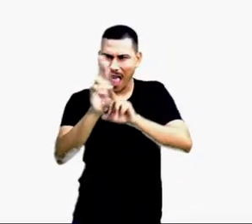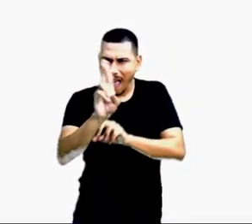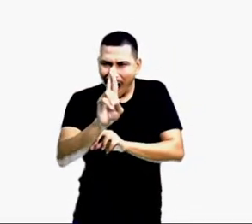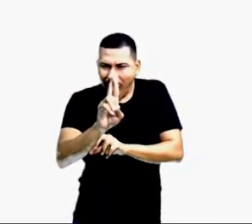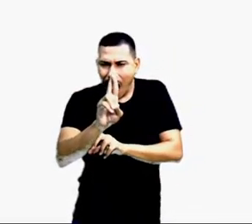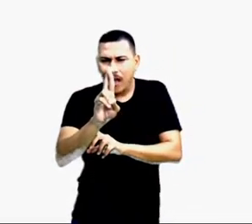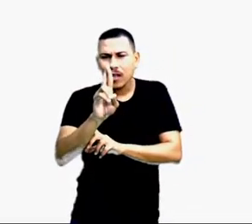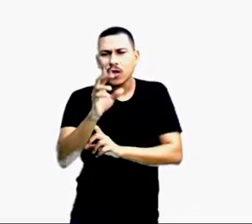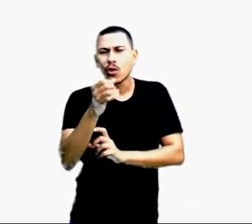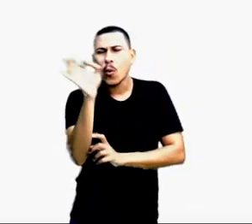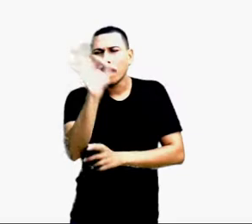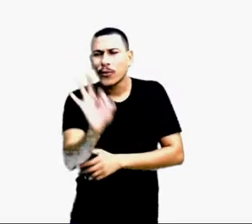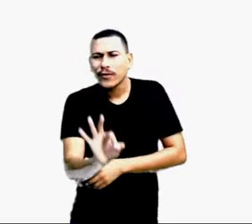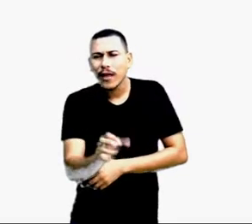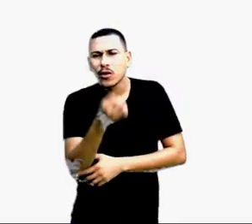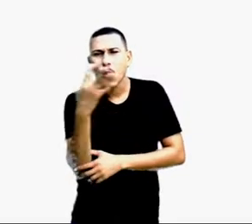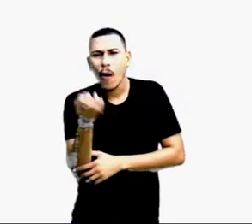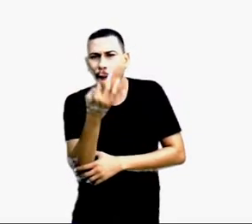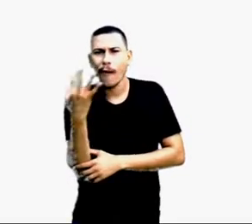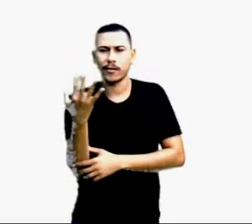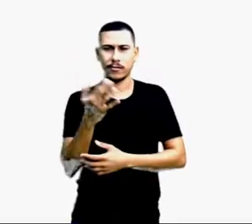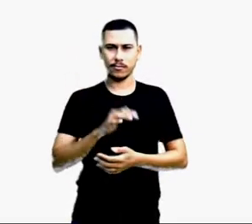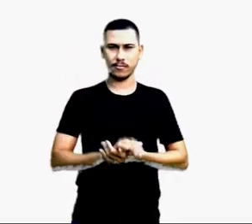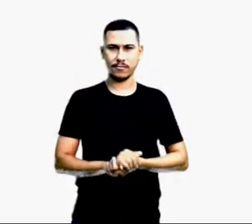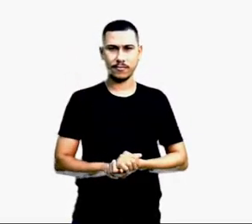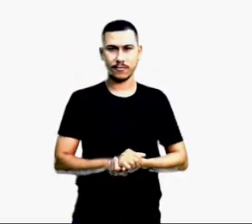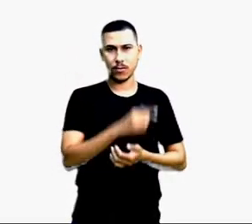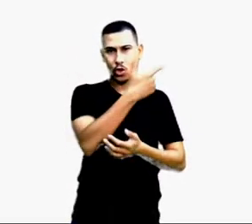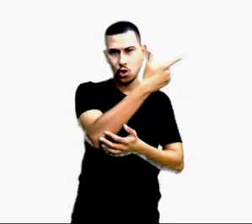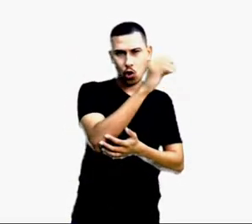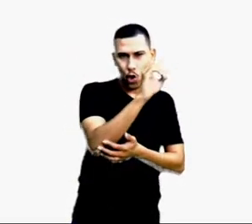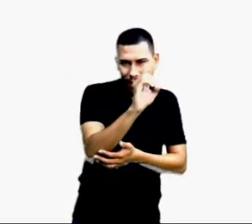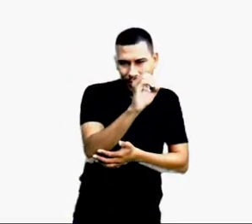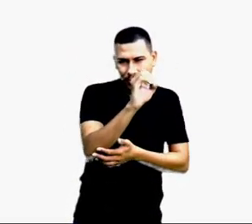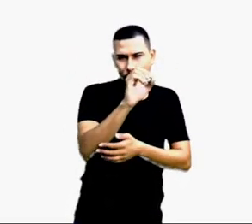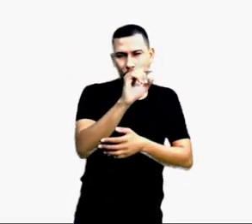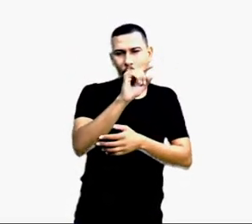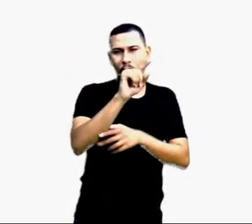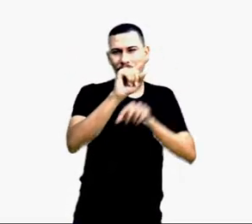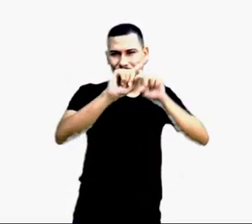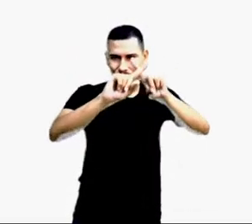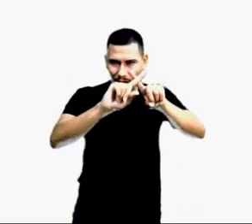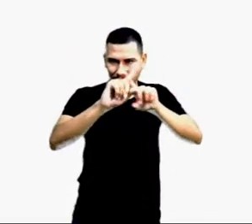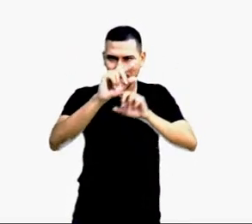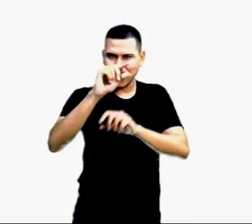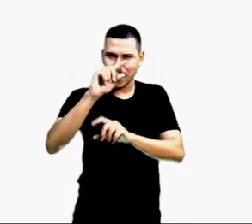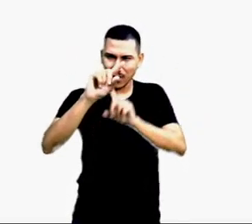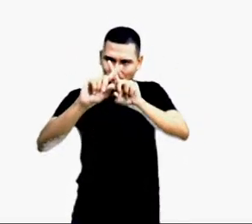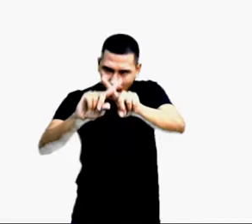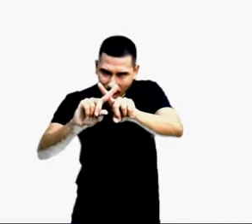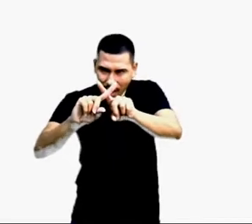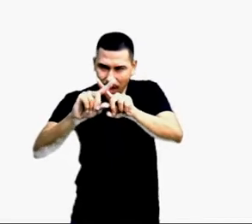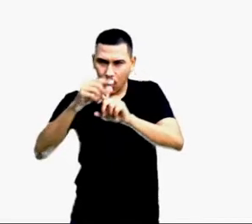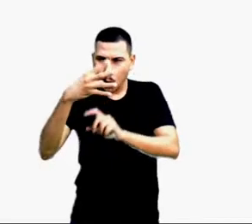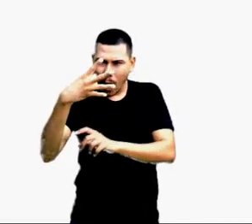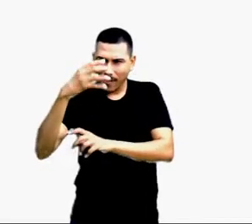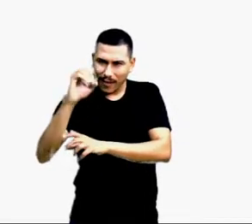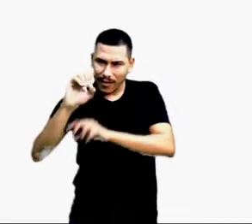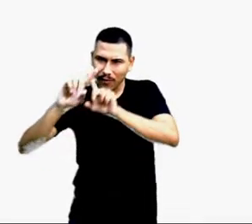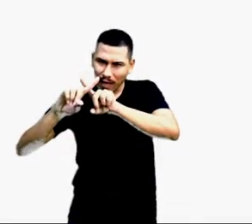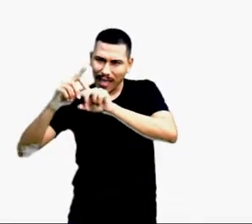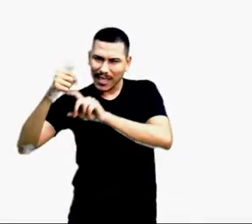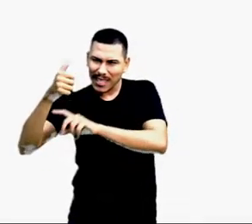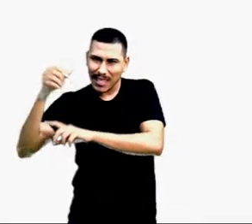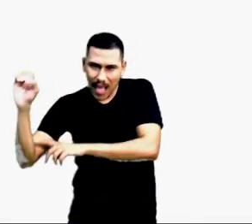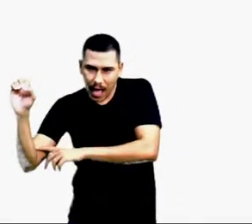cento? Vamos lá, mesmo jeito, 200 vezes X e 40 vezes 100. Então, X